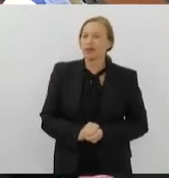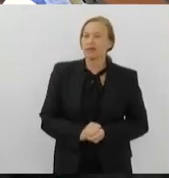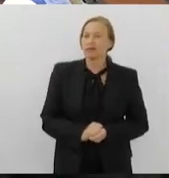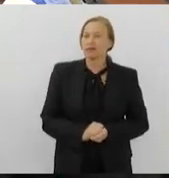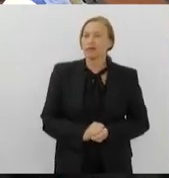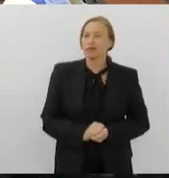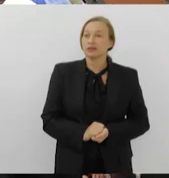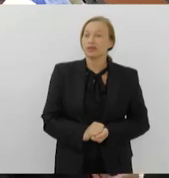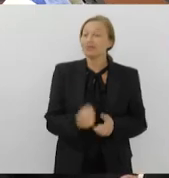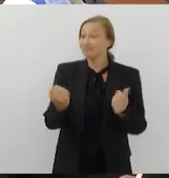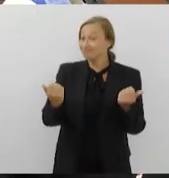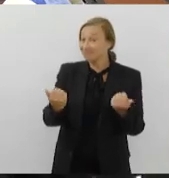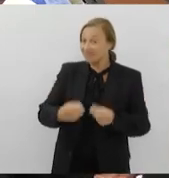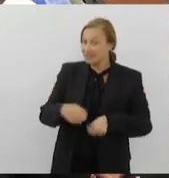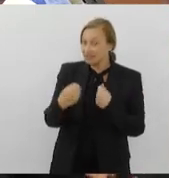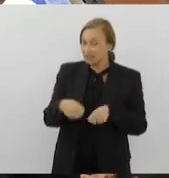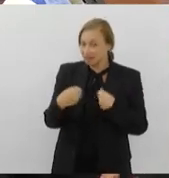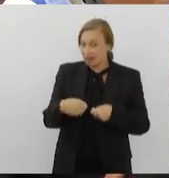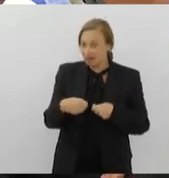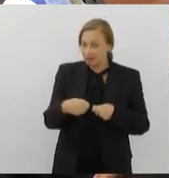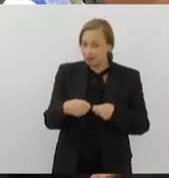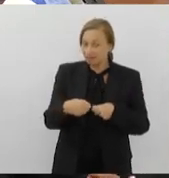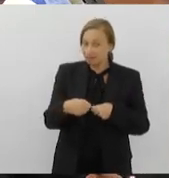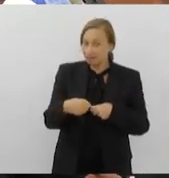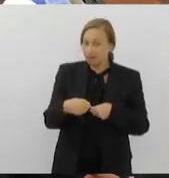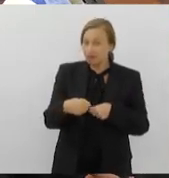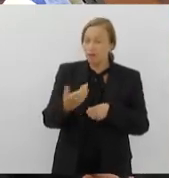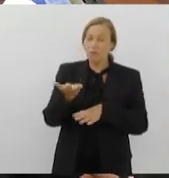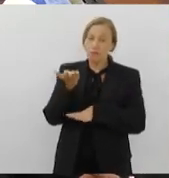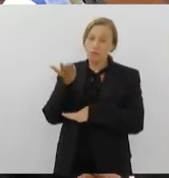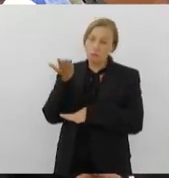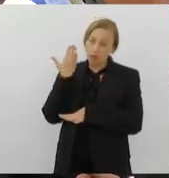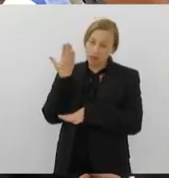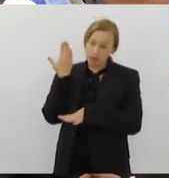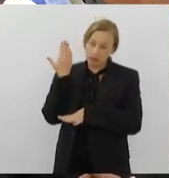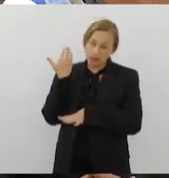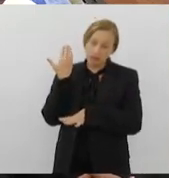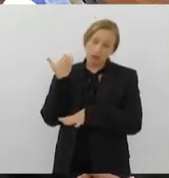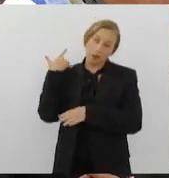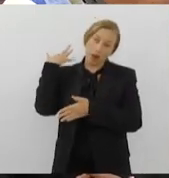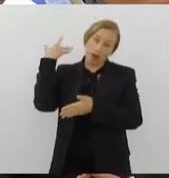demanda bastante antiga. Hoje, ao chegar aqui,